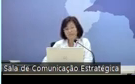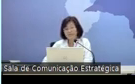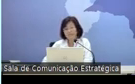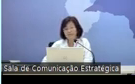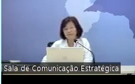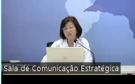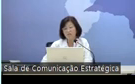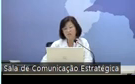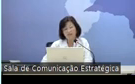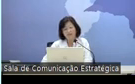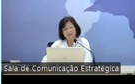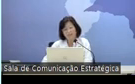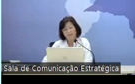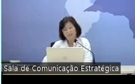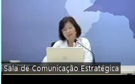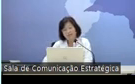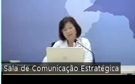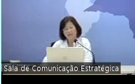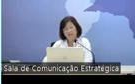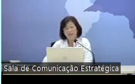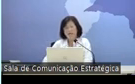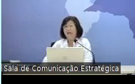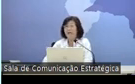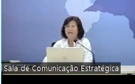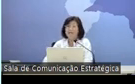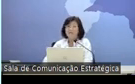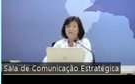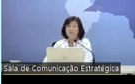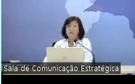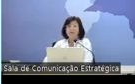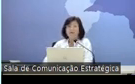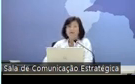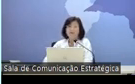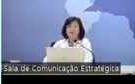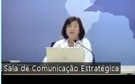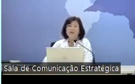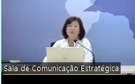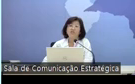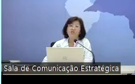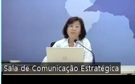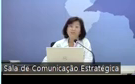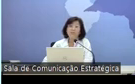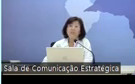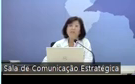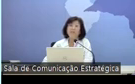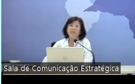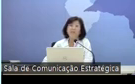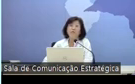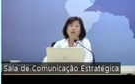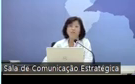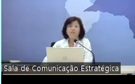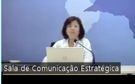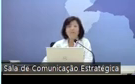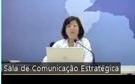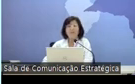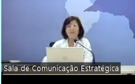investigação de transmissão vertical do HIV tá é extremamente importante a gente preencher esse